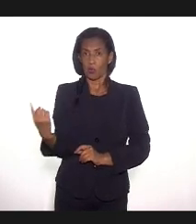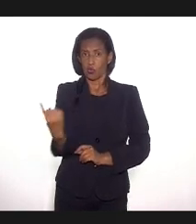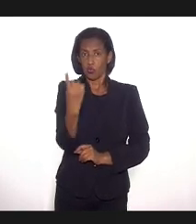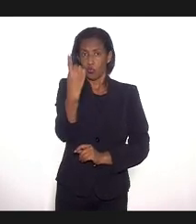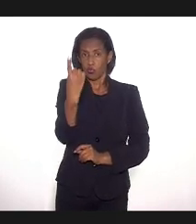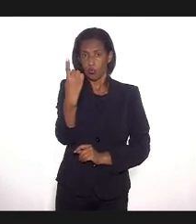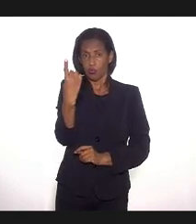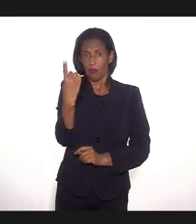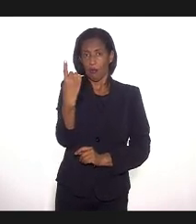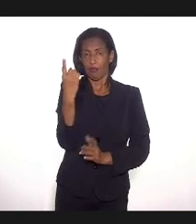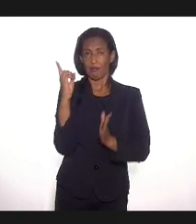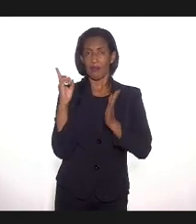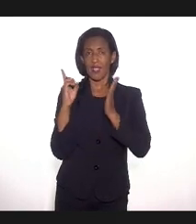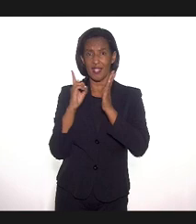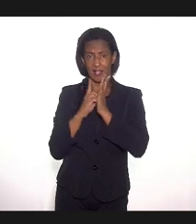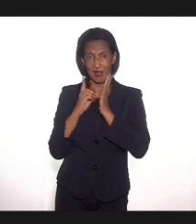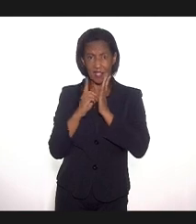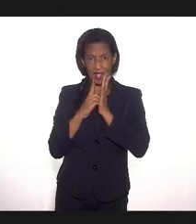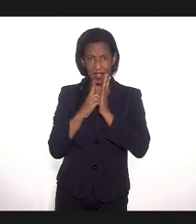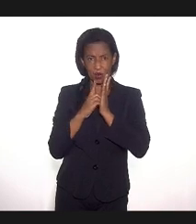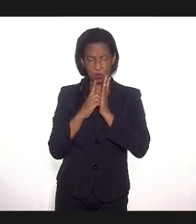a regulamenta